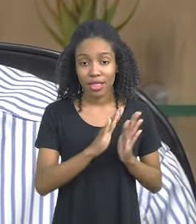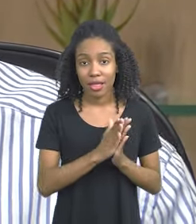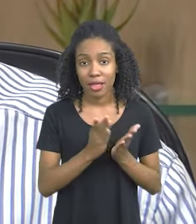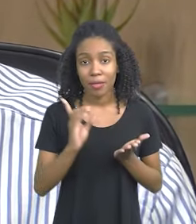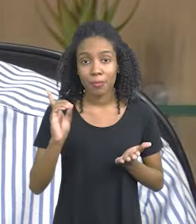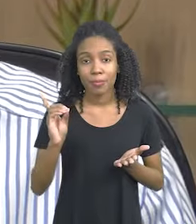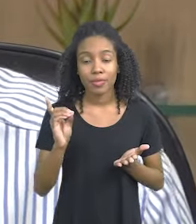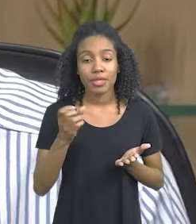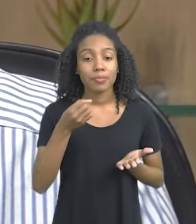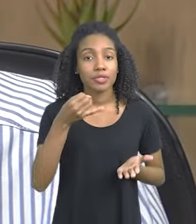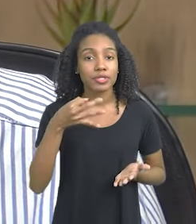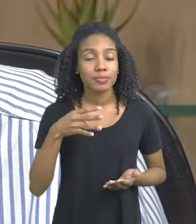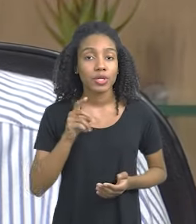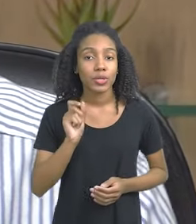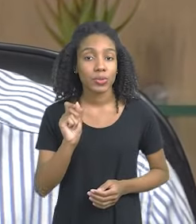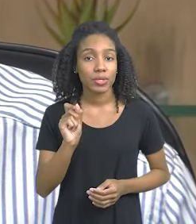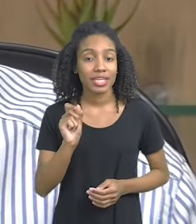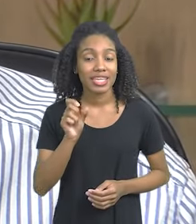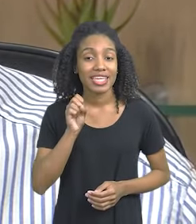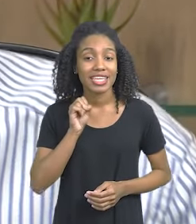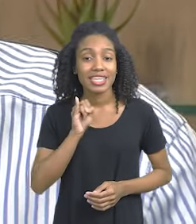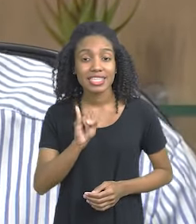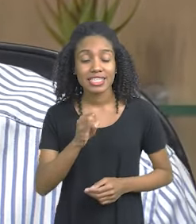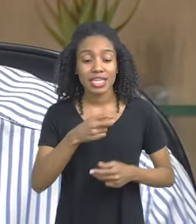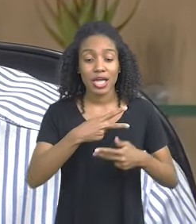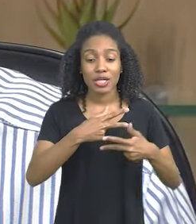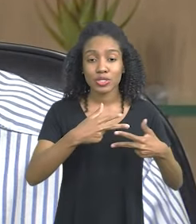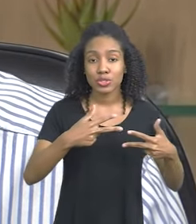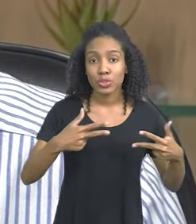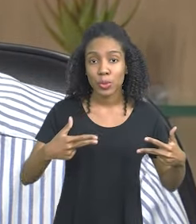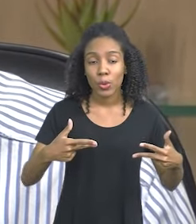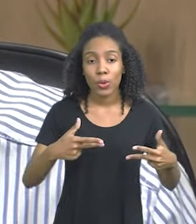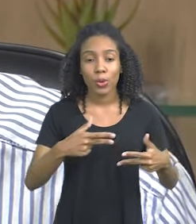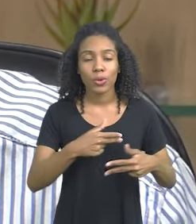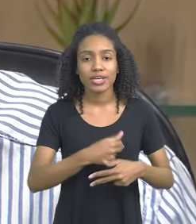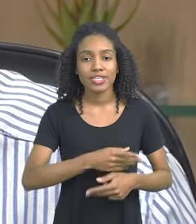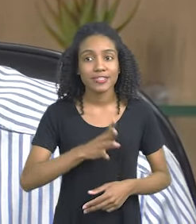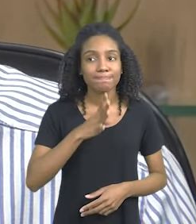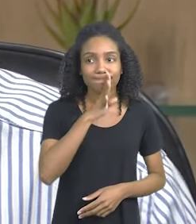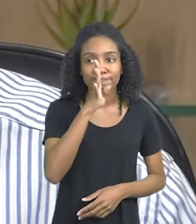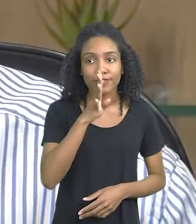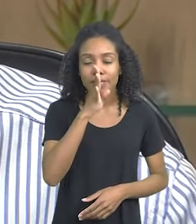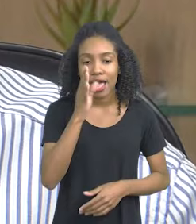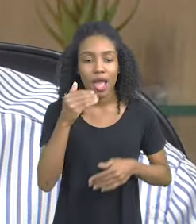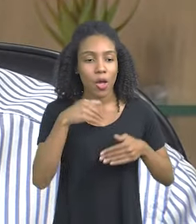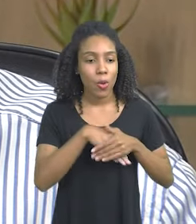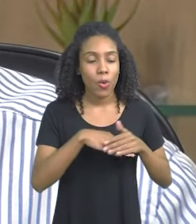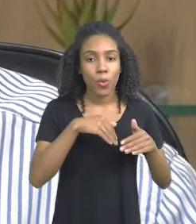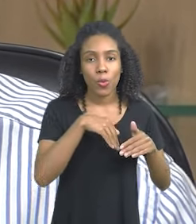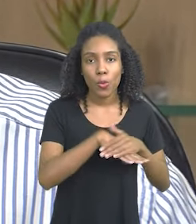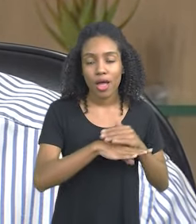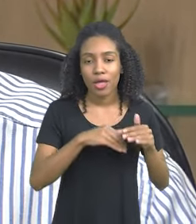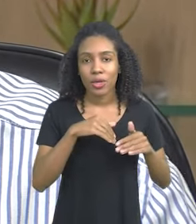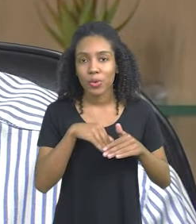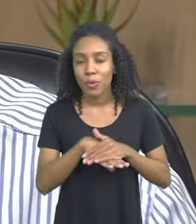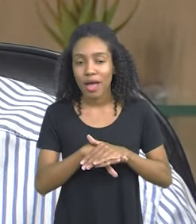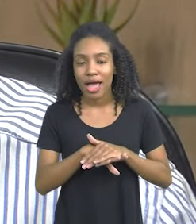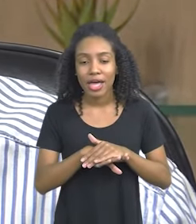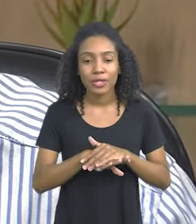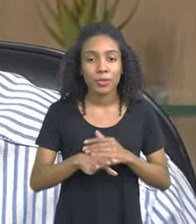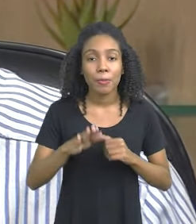é que se você retém mais do que você precisa reter, aquilo que é mais do